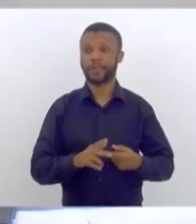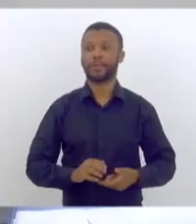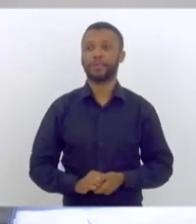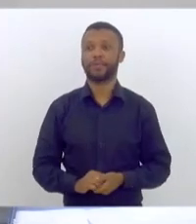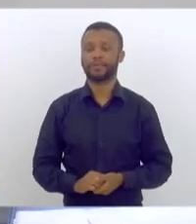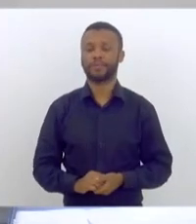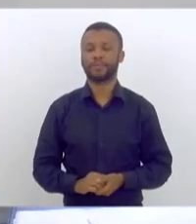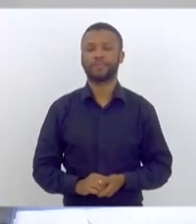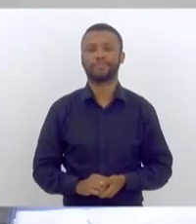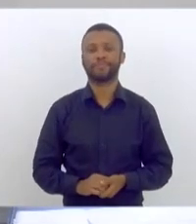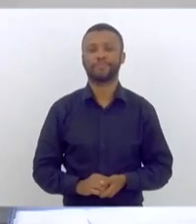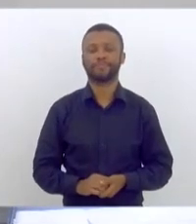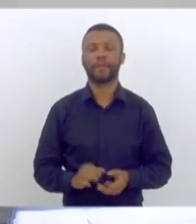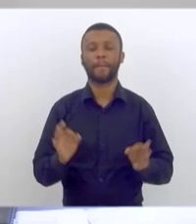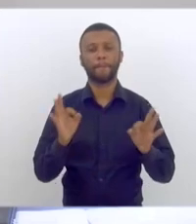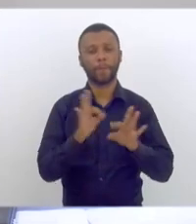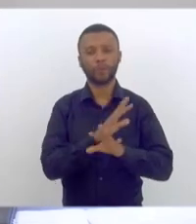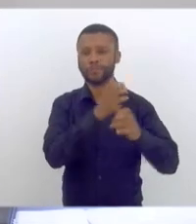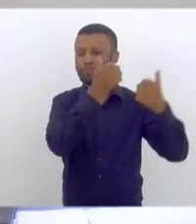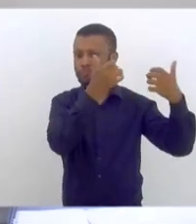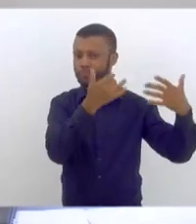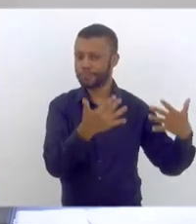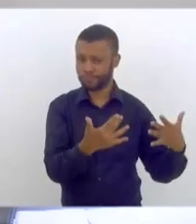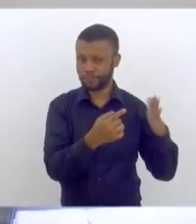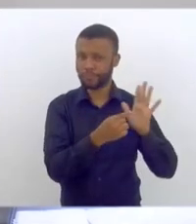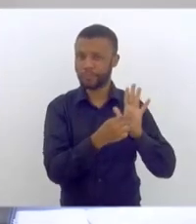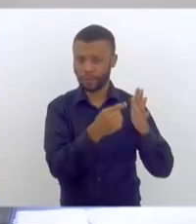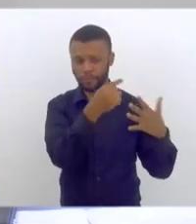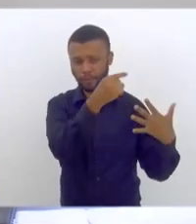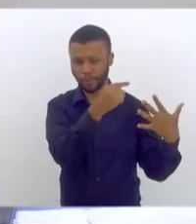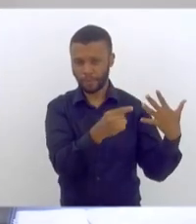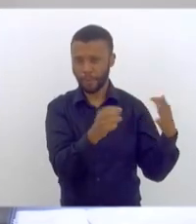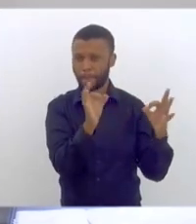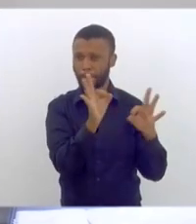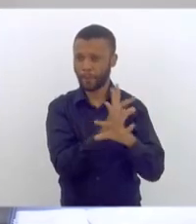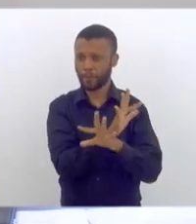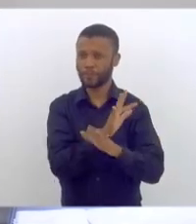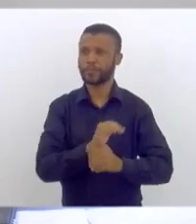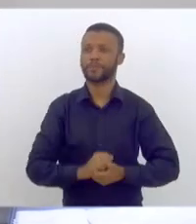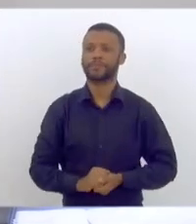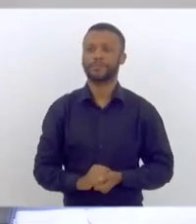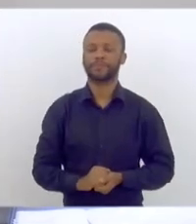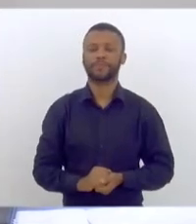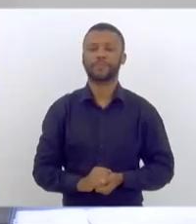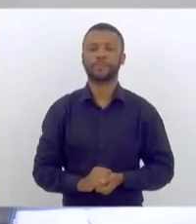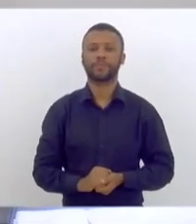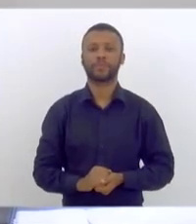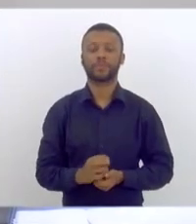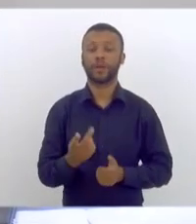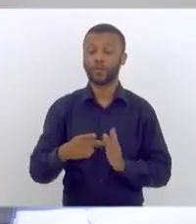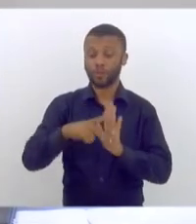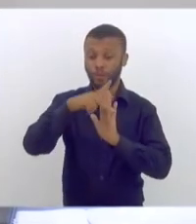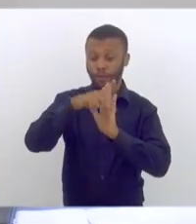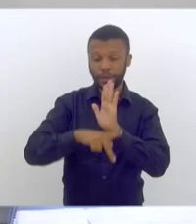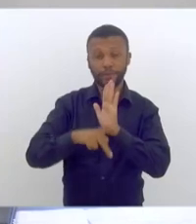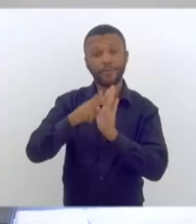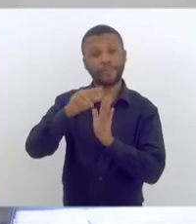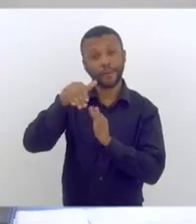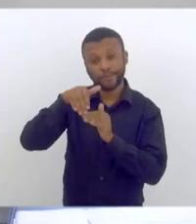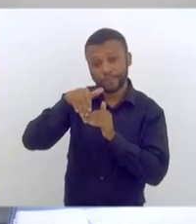dito isso dito isso nós projeto vai a pauta